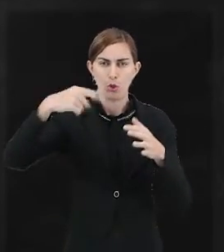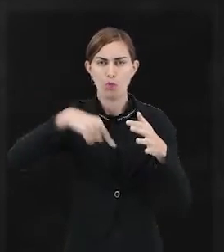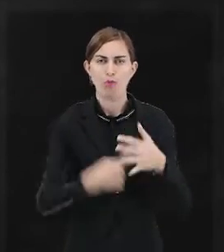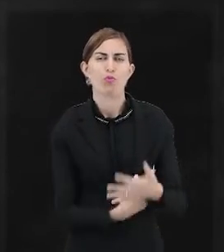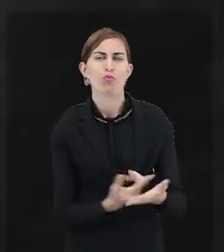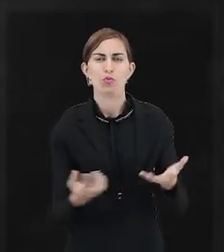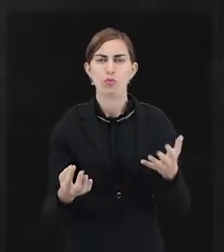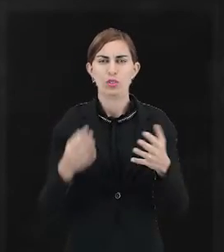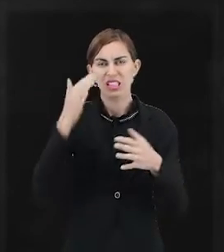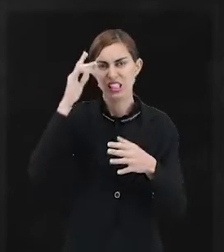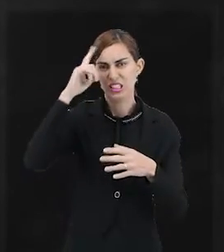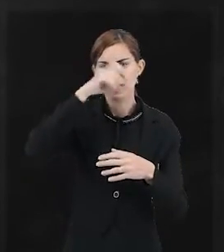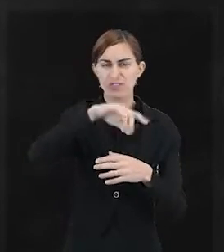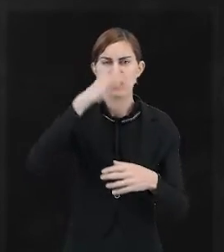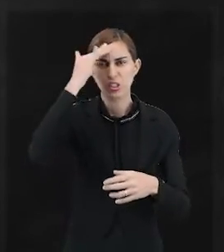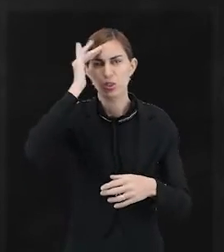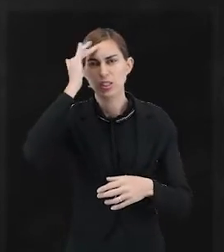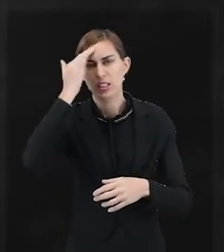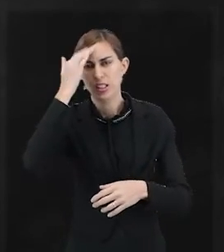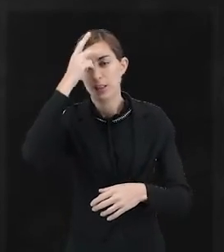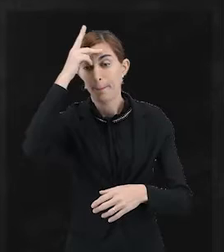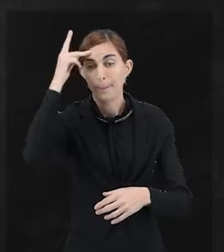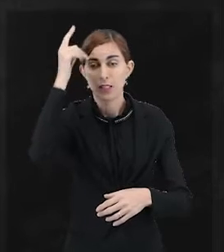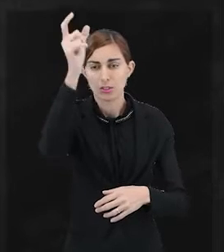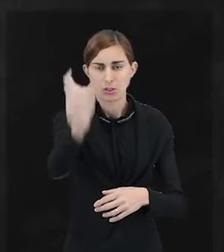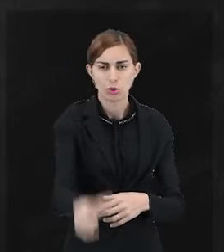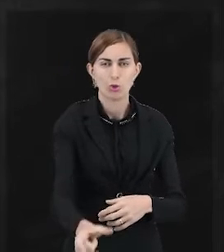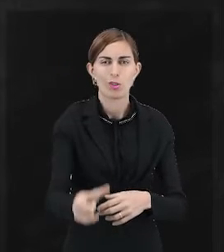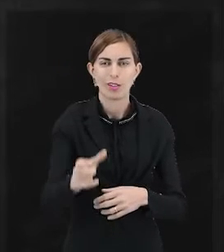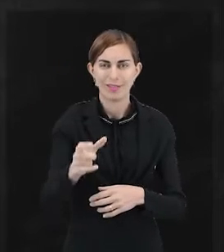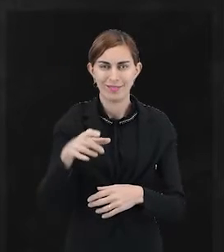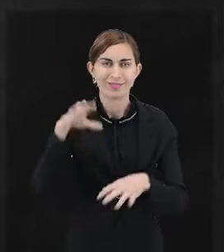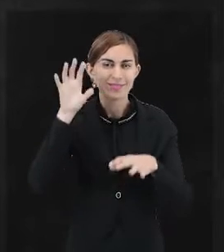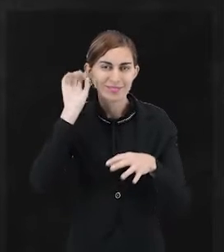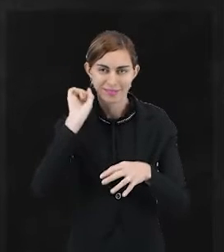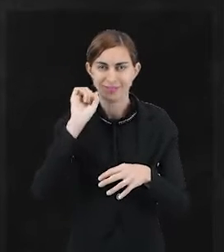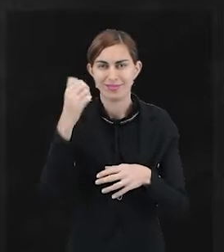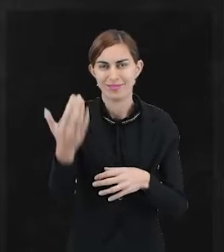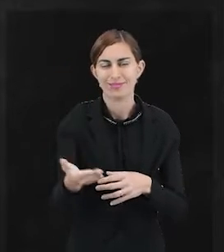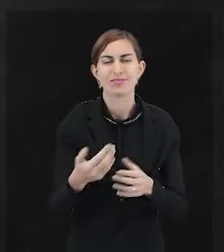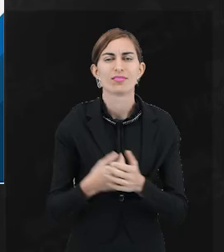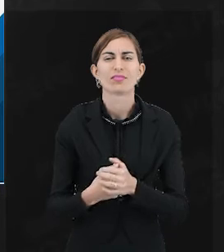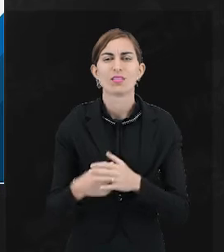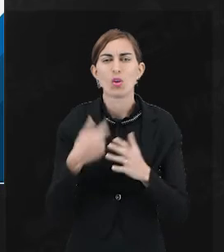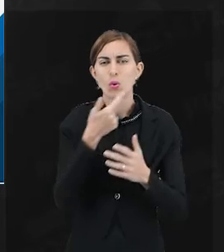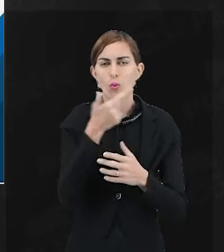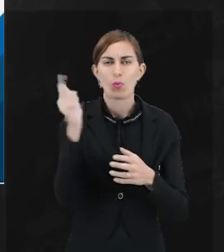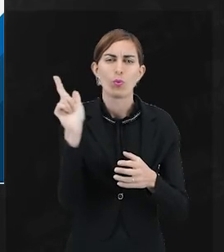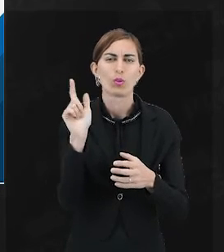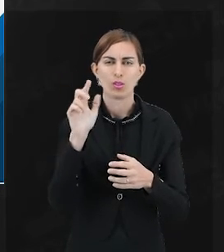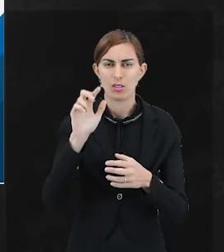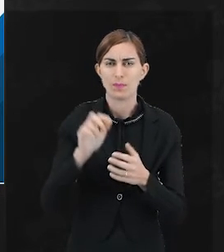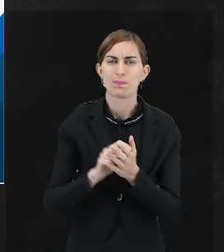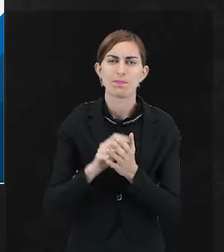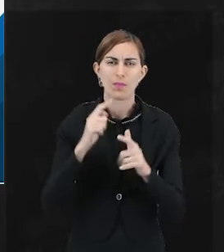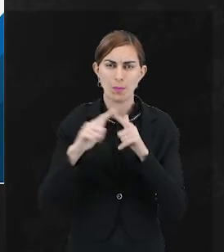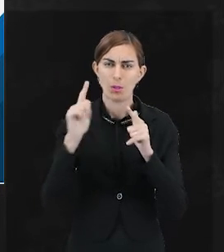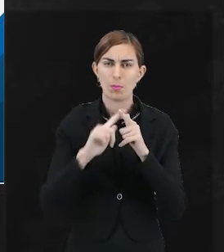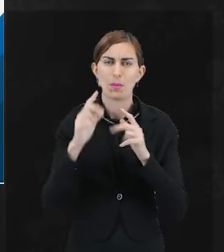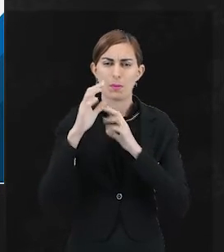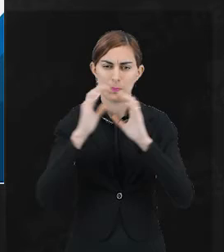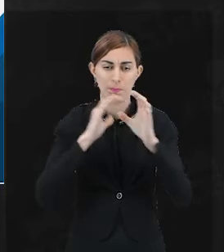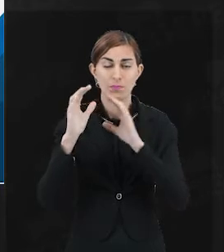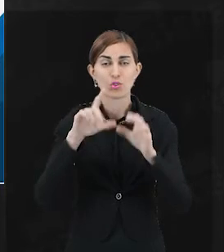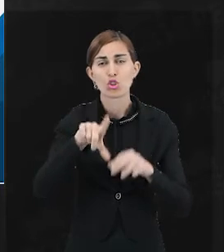dificultam o entendimento da mensagem pela parte da pessoa que está recebendo. Uma outra fonte de ruído na comunicação